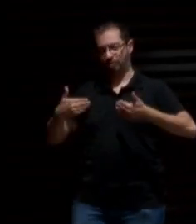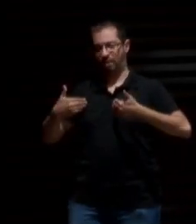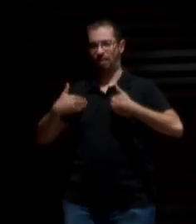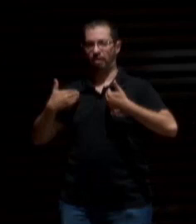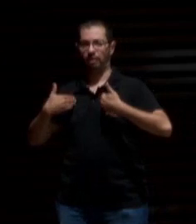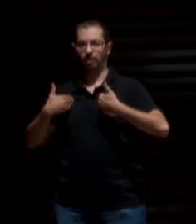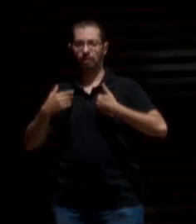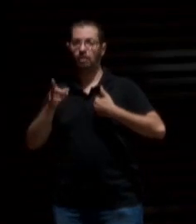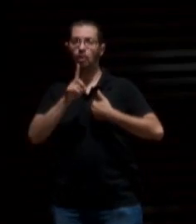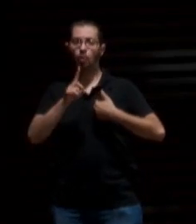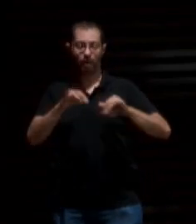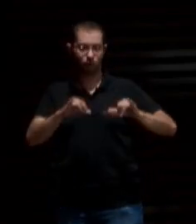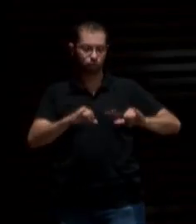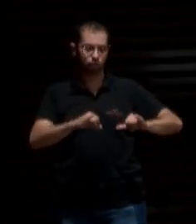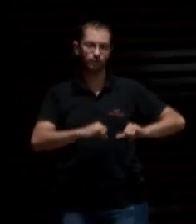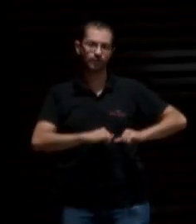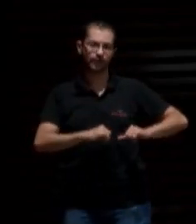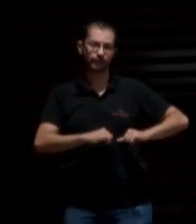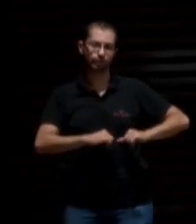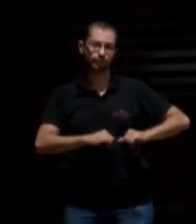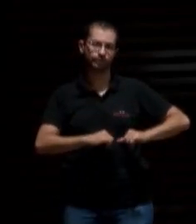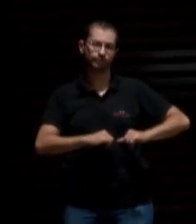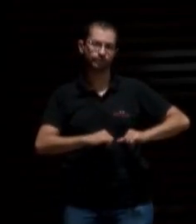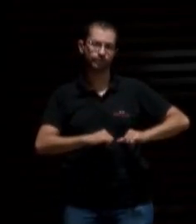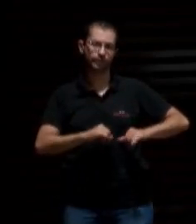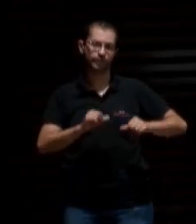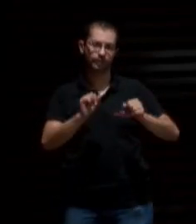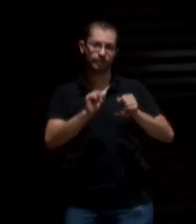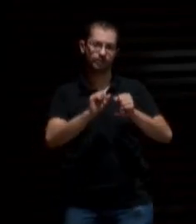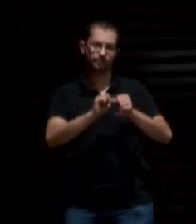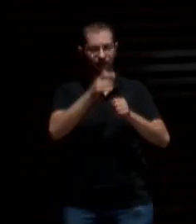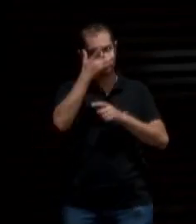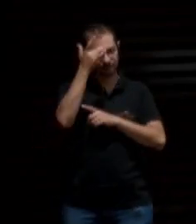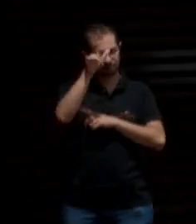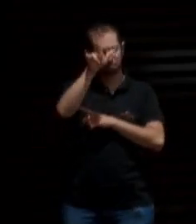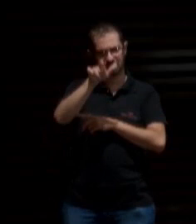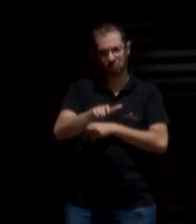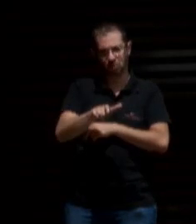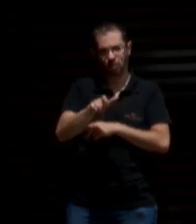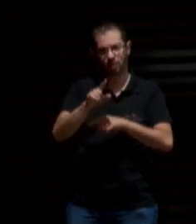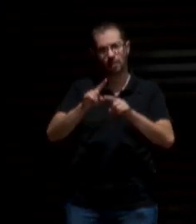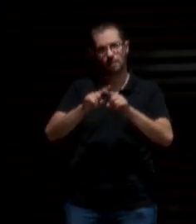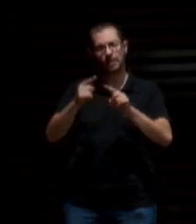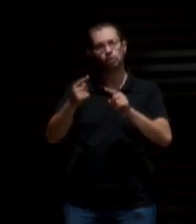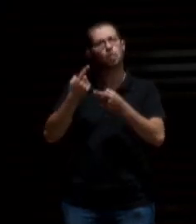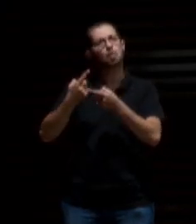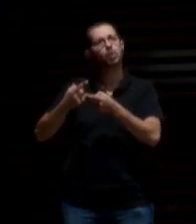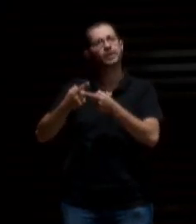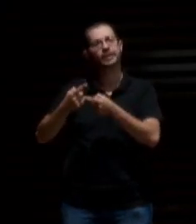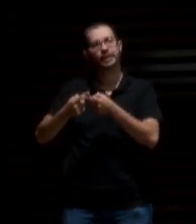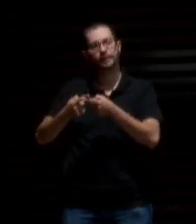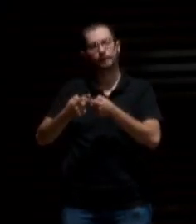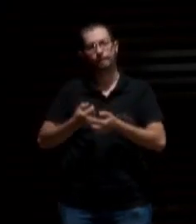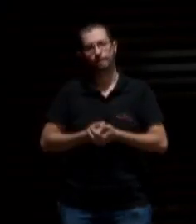não é o sofrimento que faz o mártir, mas a causa. Entenderam? Não é porque o cara morreu que ele é um mártir.